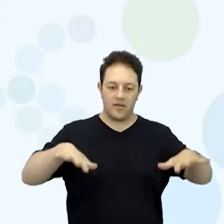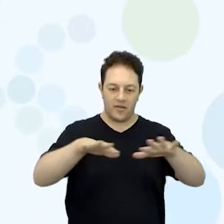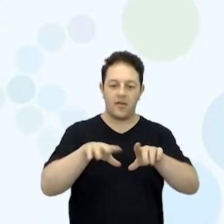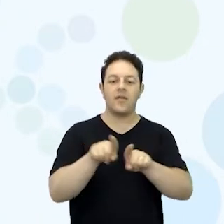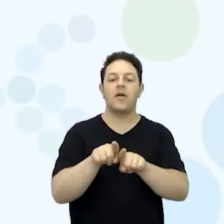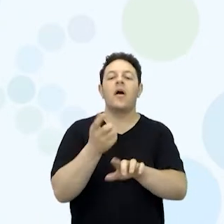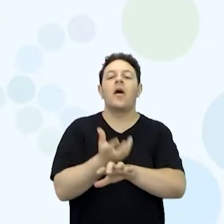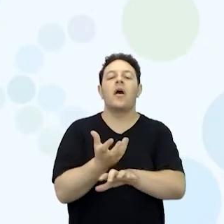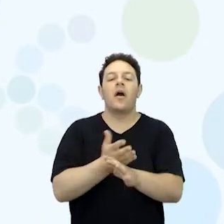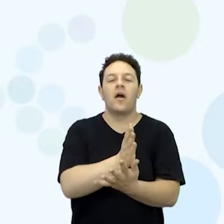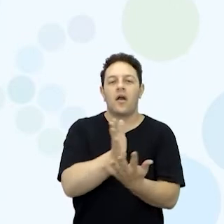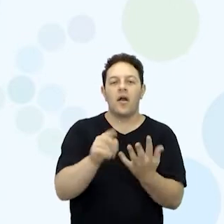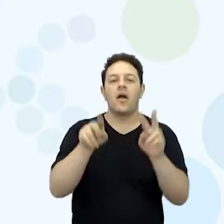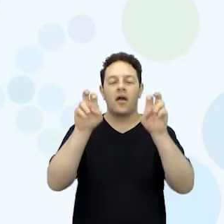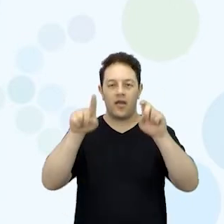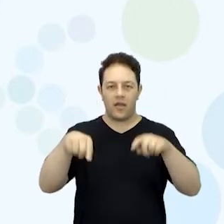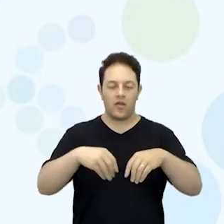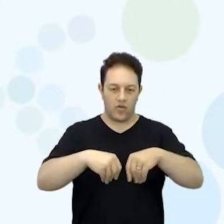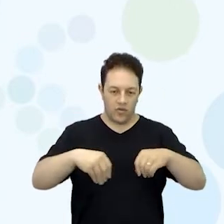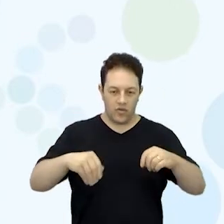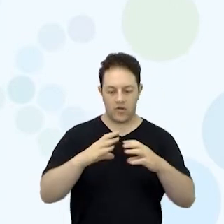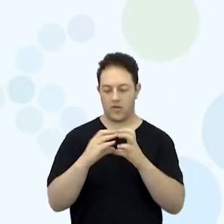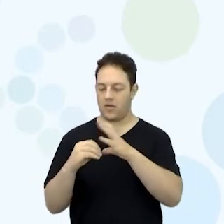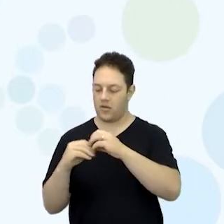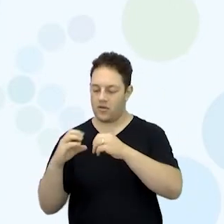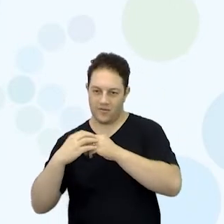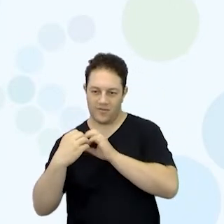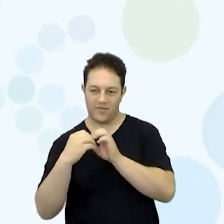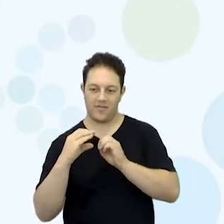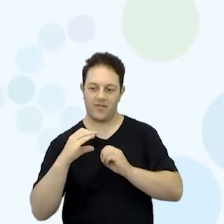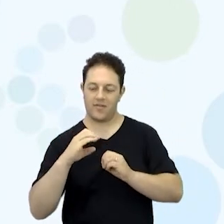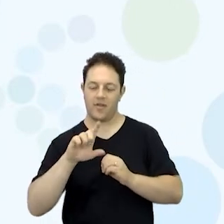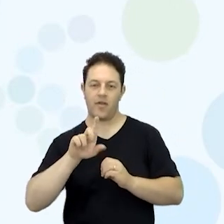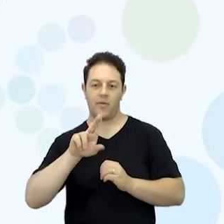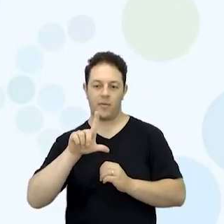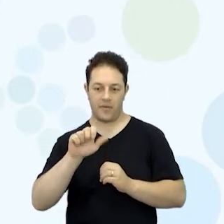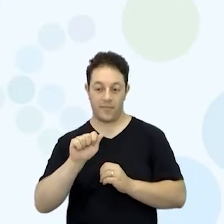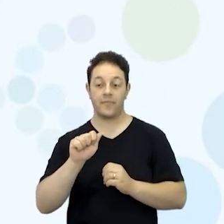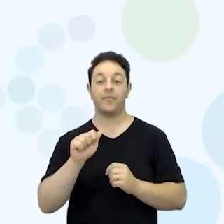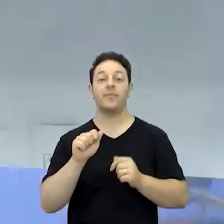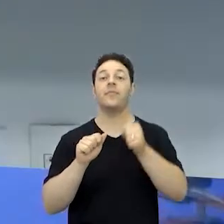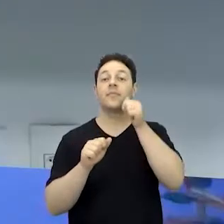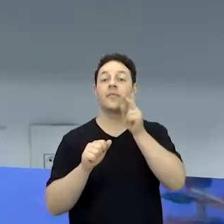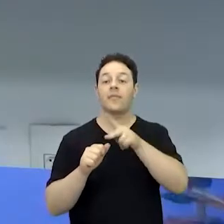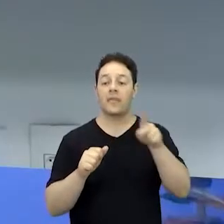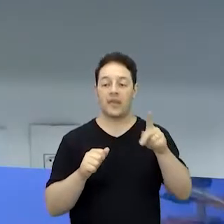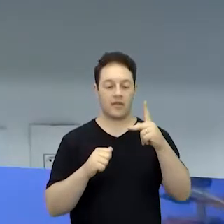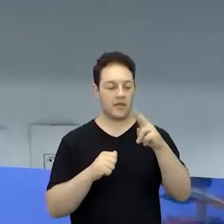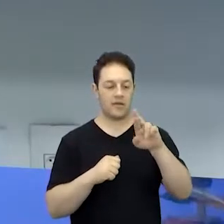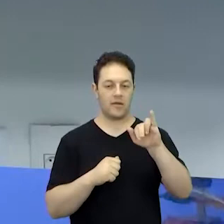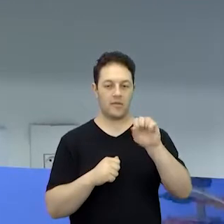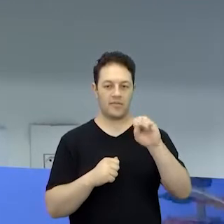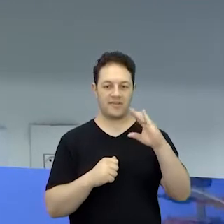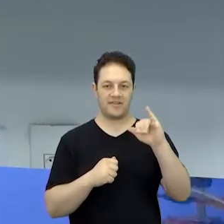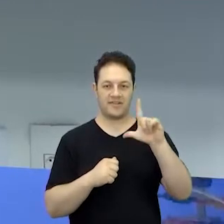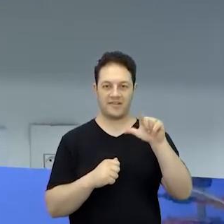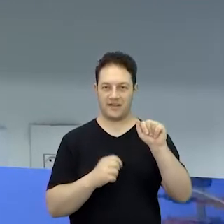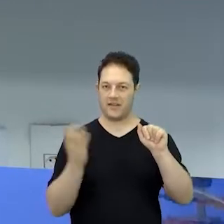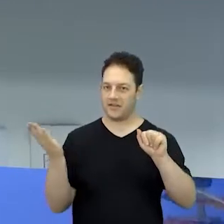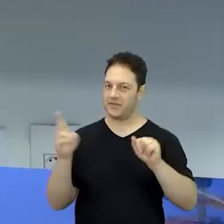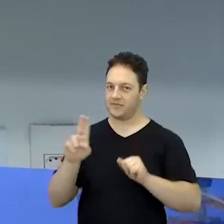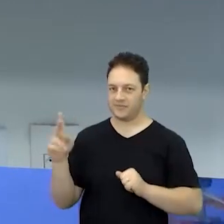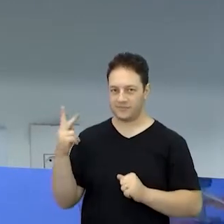você já e é do solo a célula eu sou a professora Priscila que tô acompanhando aí vocês então nessa